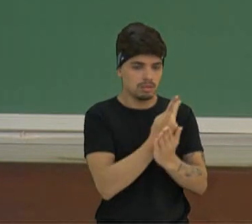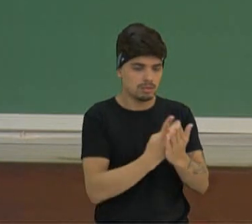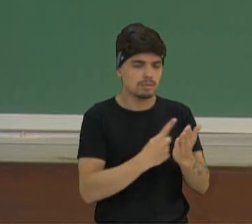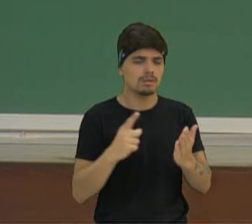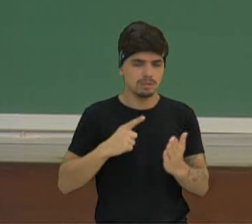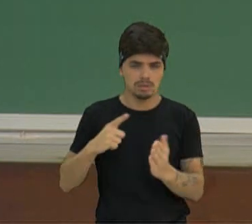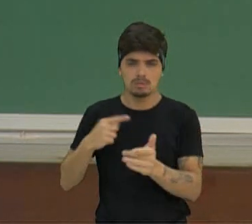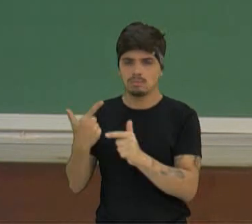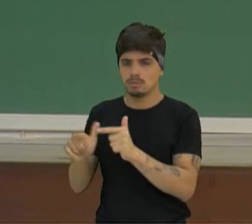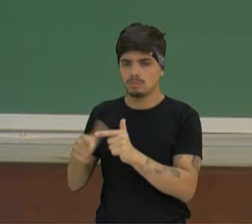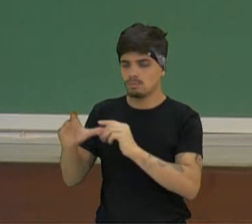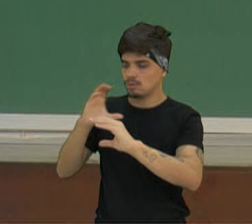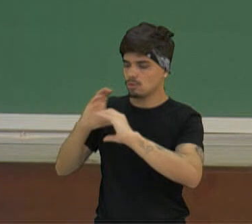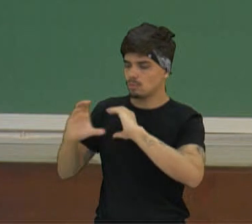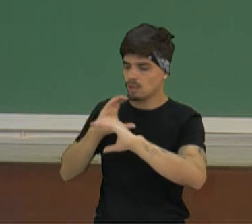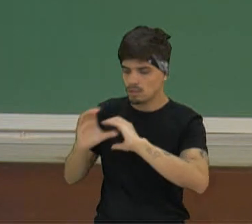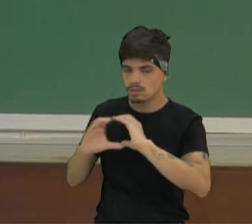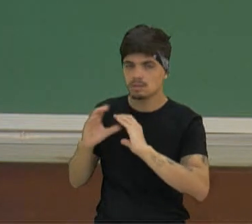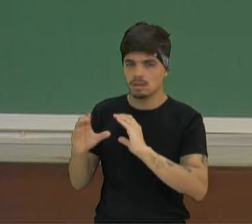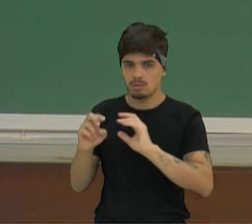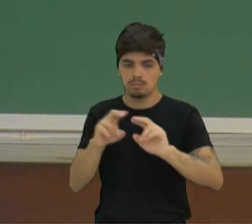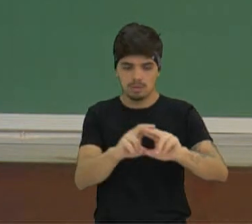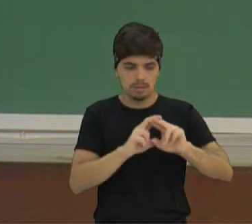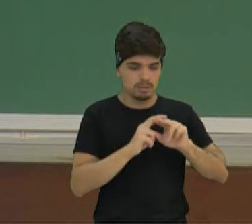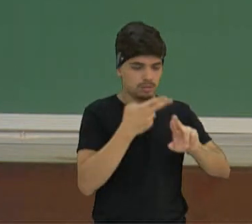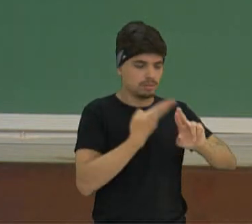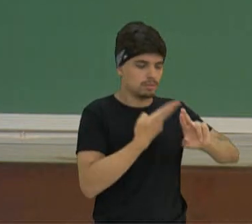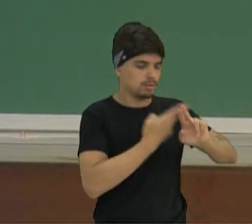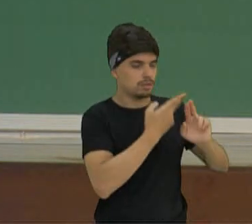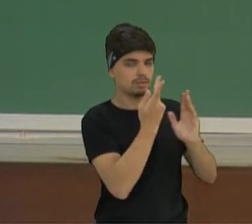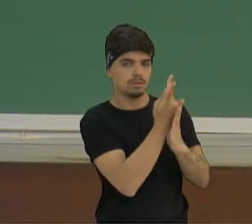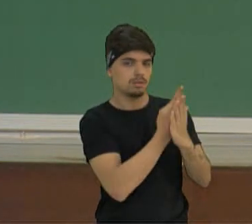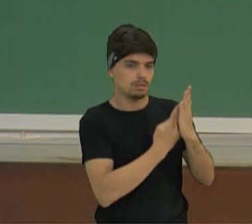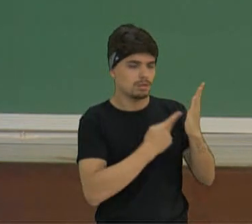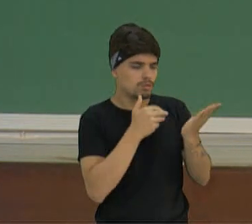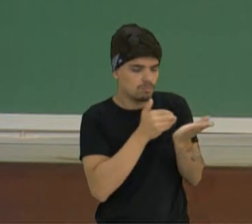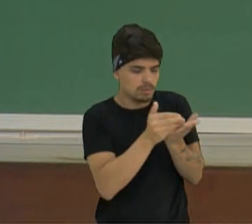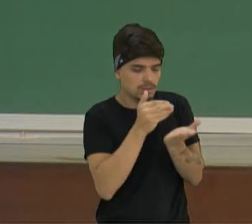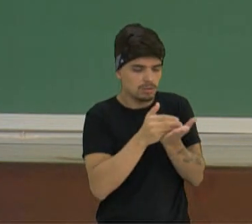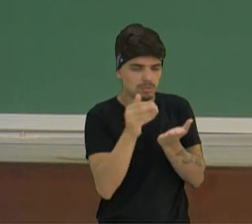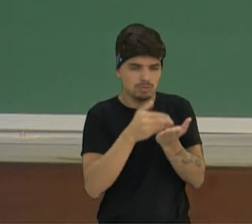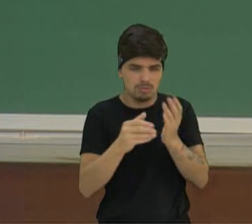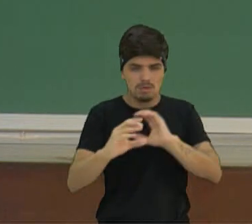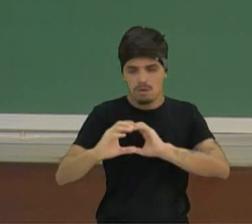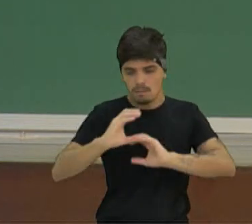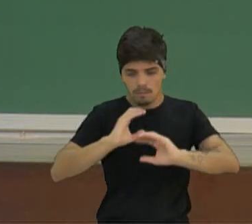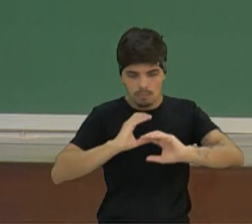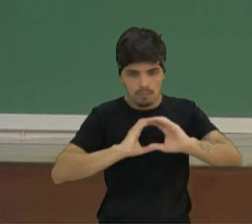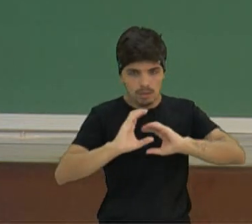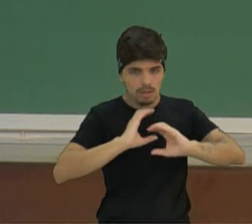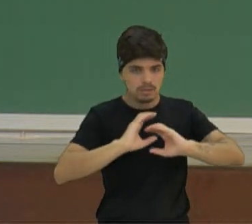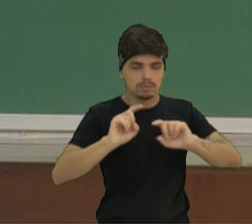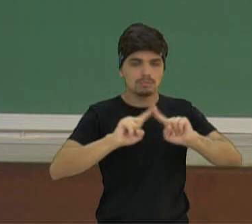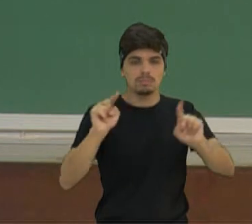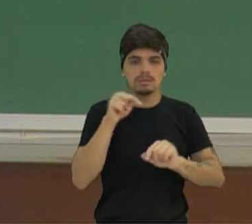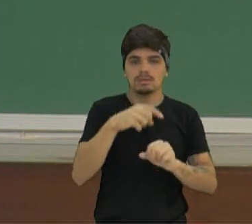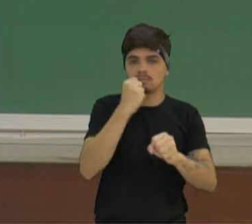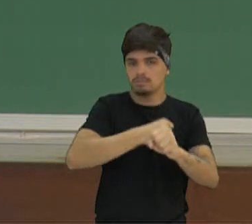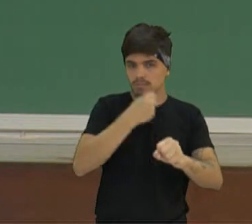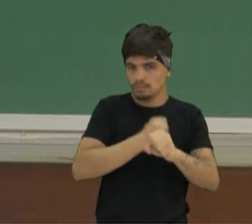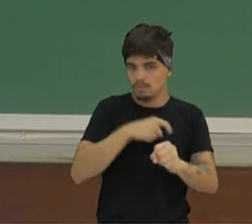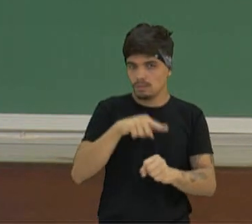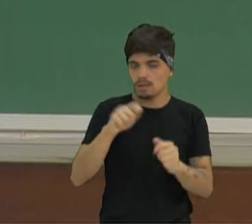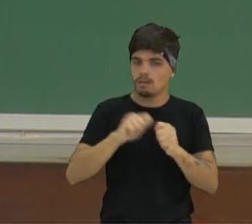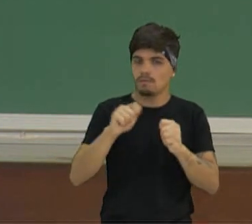problema na comunicação por meio dos desenhos ele começou ali a conseguir se comunicar esse essa